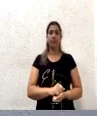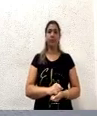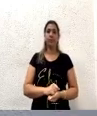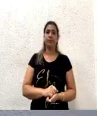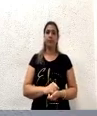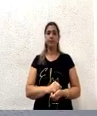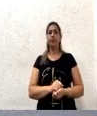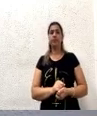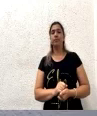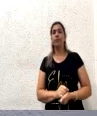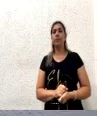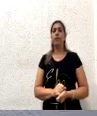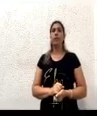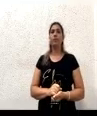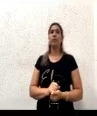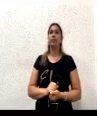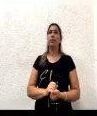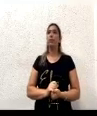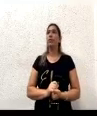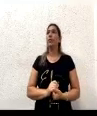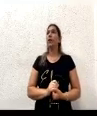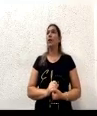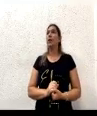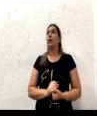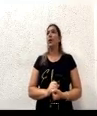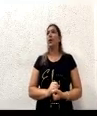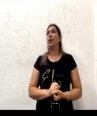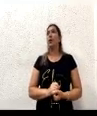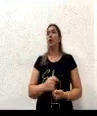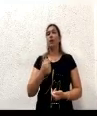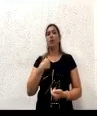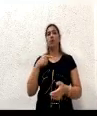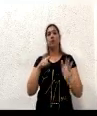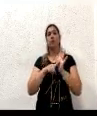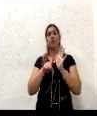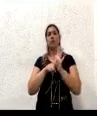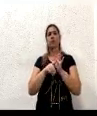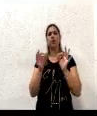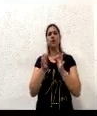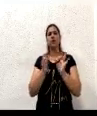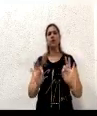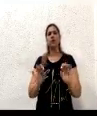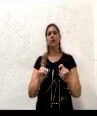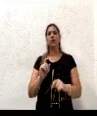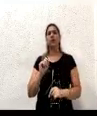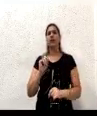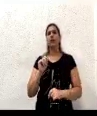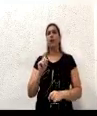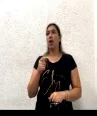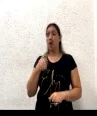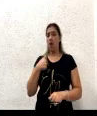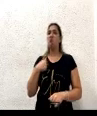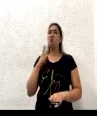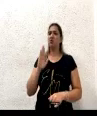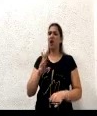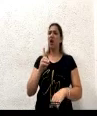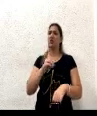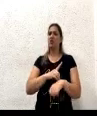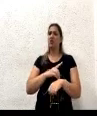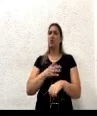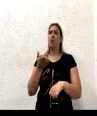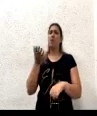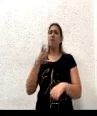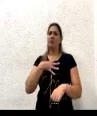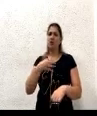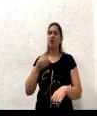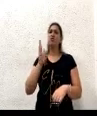Certo, o Kiane. Agora, uma pergunta assim. Eu tive dengue, eu, minha mulher e meu